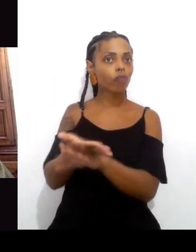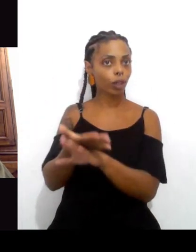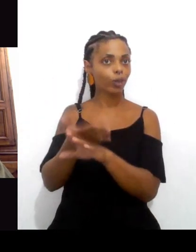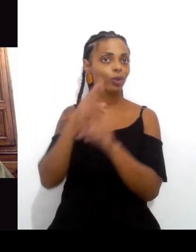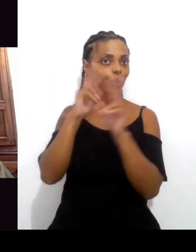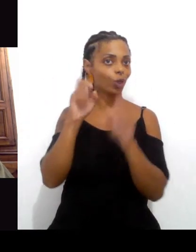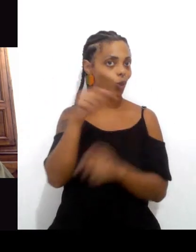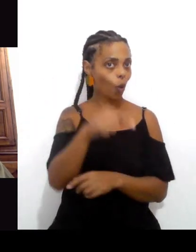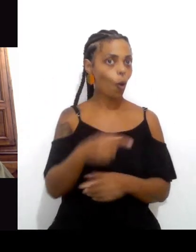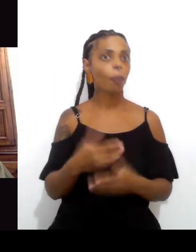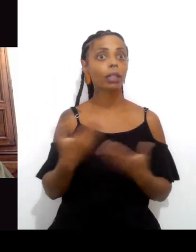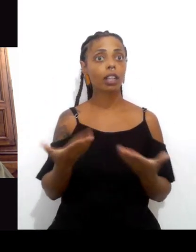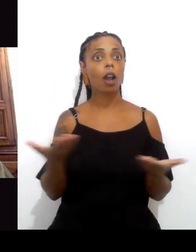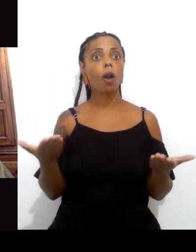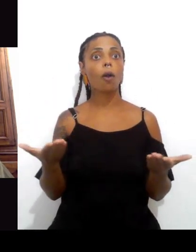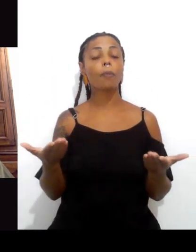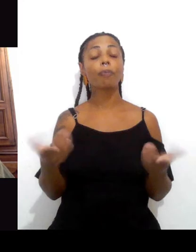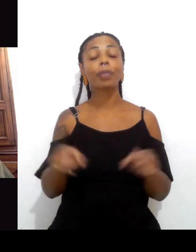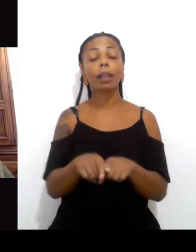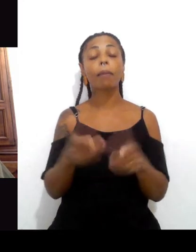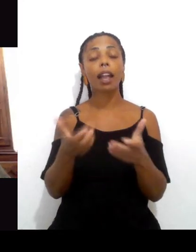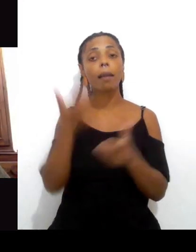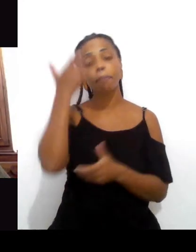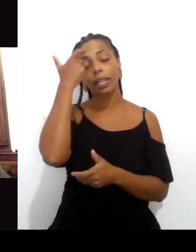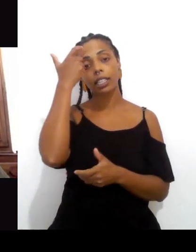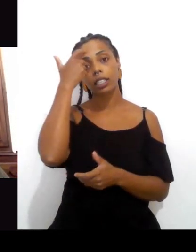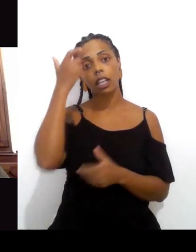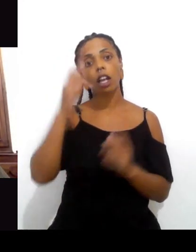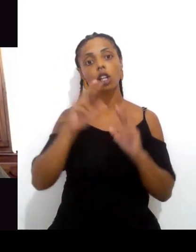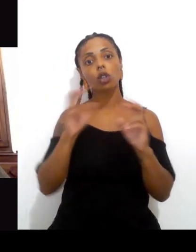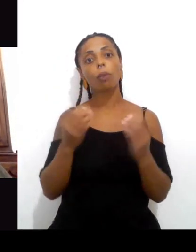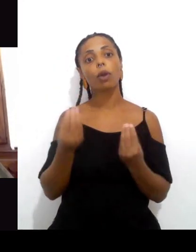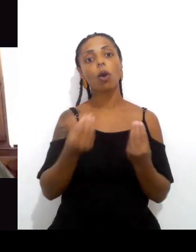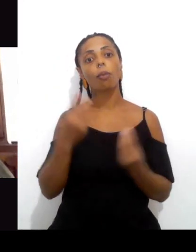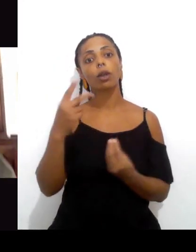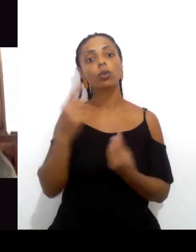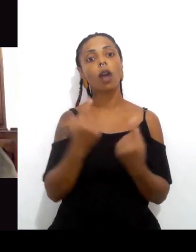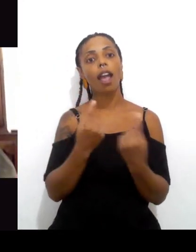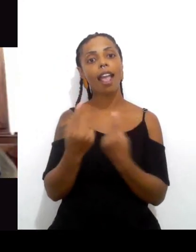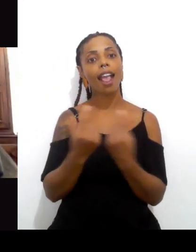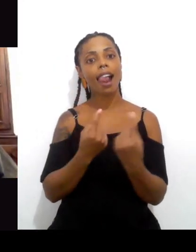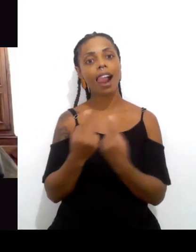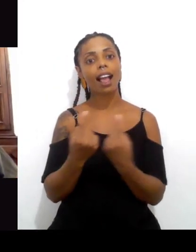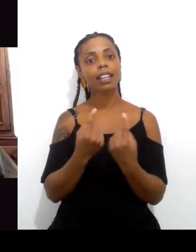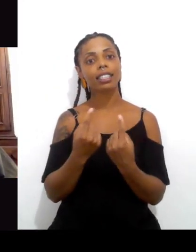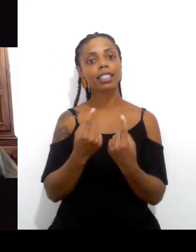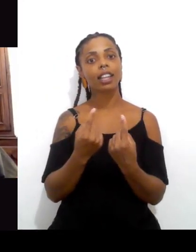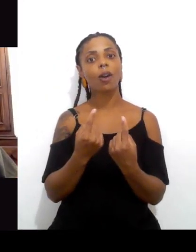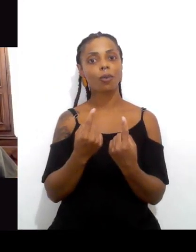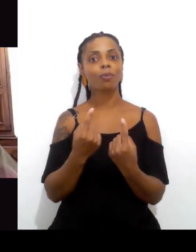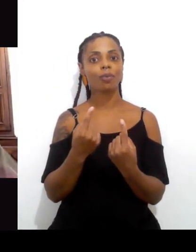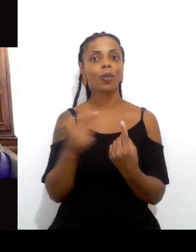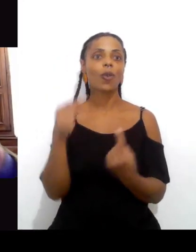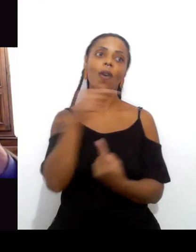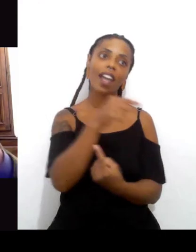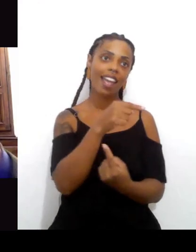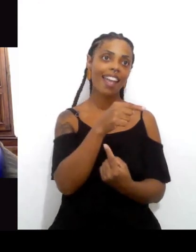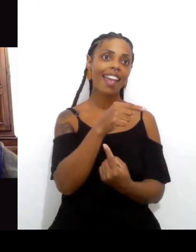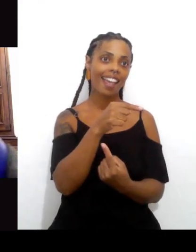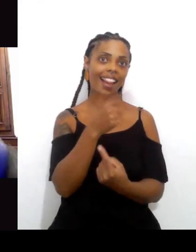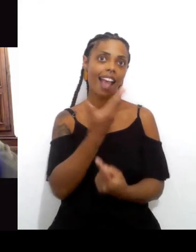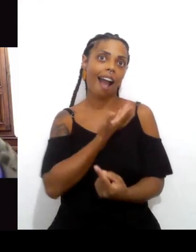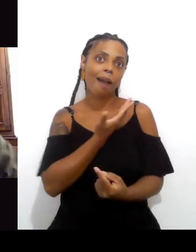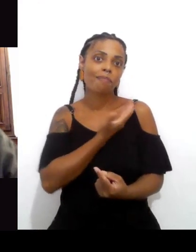então no invisto também é claro uma a sua relação mais próxima de amizade com o artista